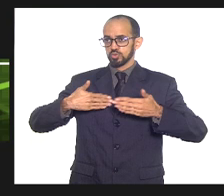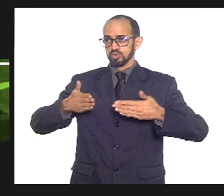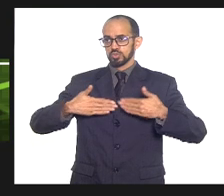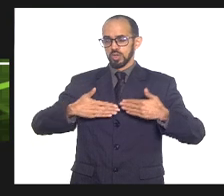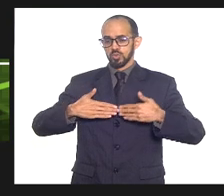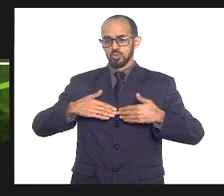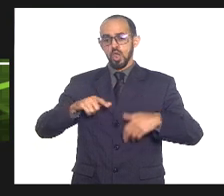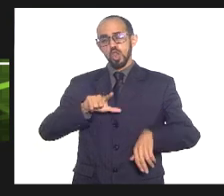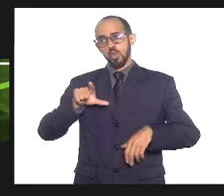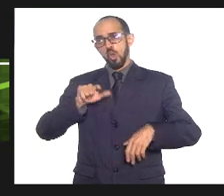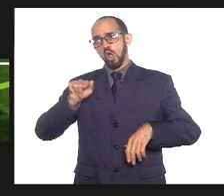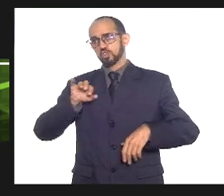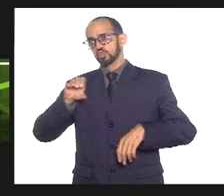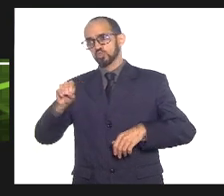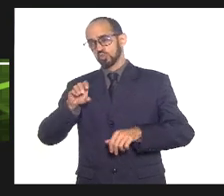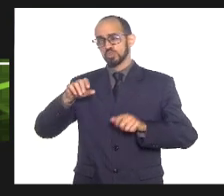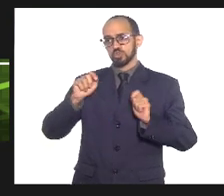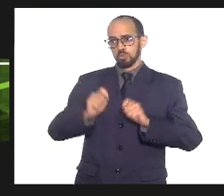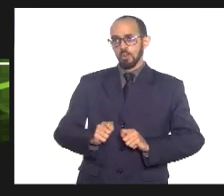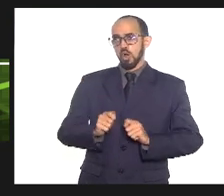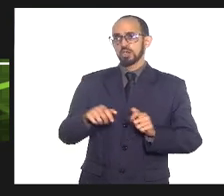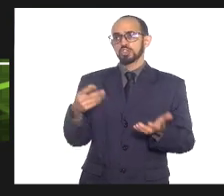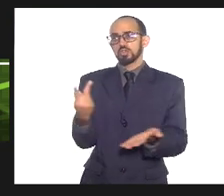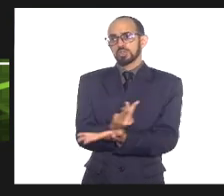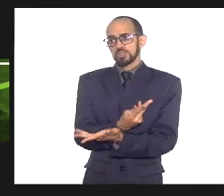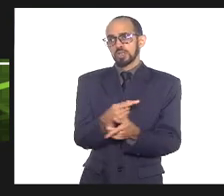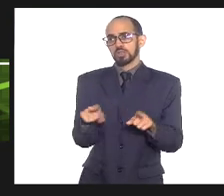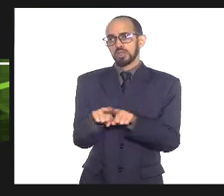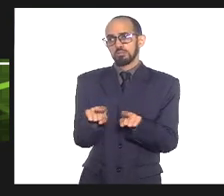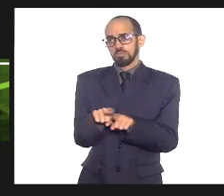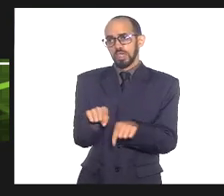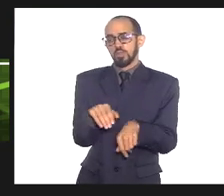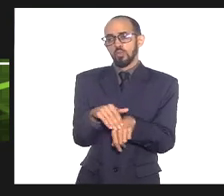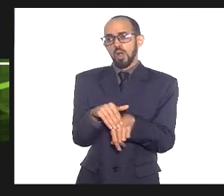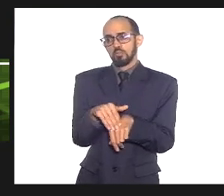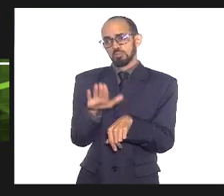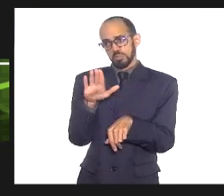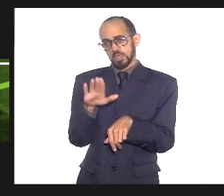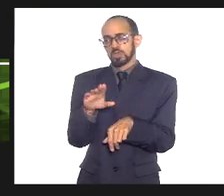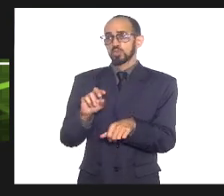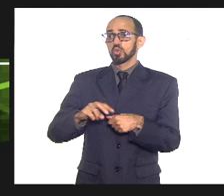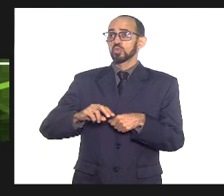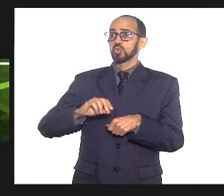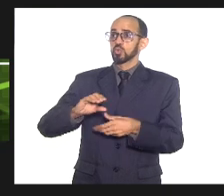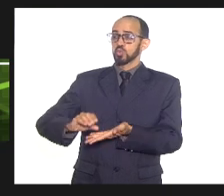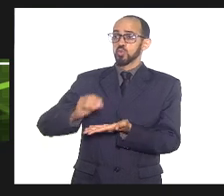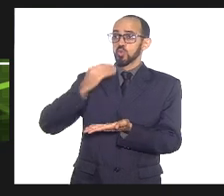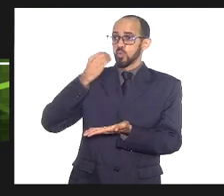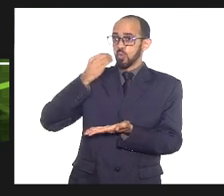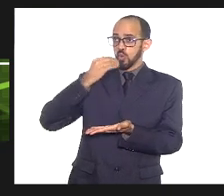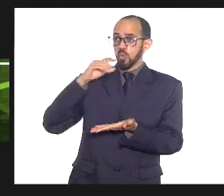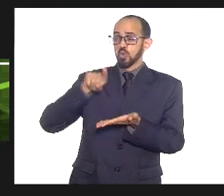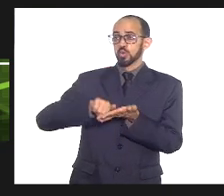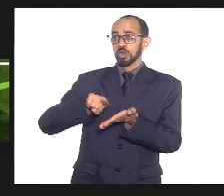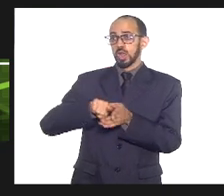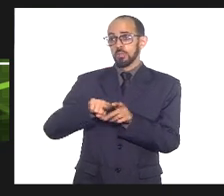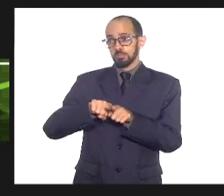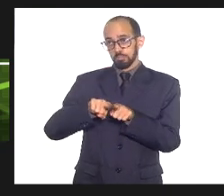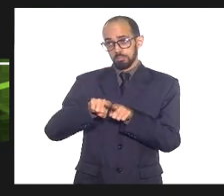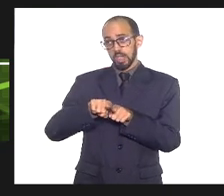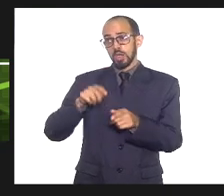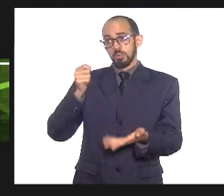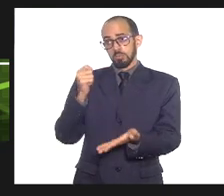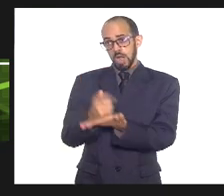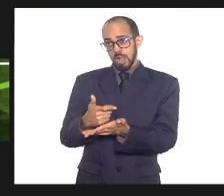é claro que isso acarretará um aumento dos nossos lucros e, por conseguinte, aumento dos valores devidos